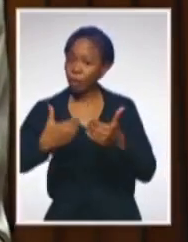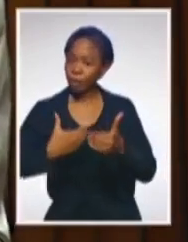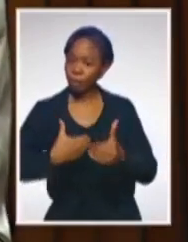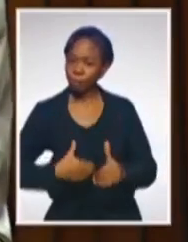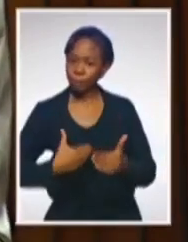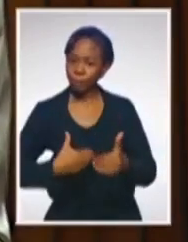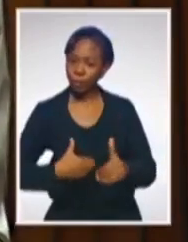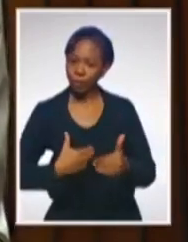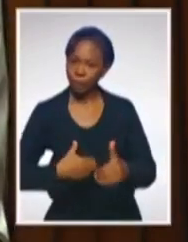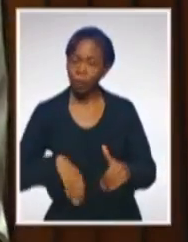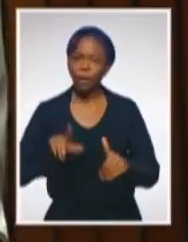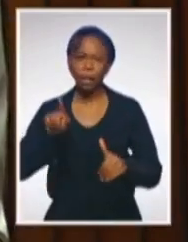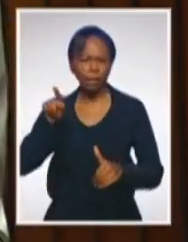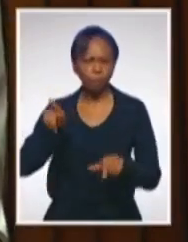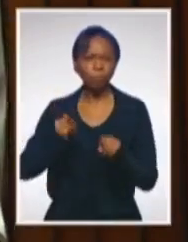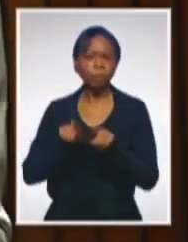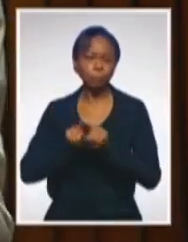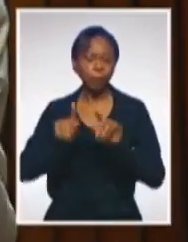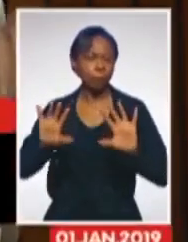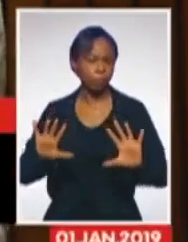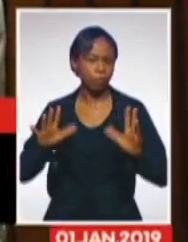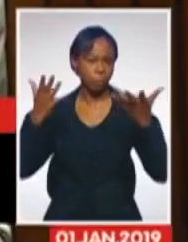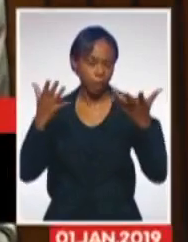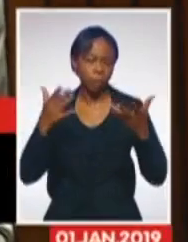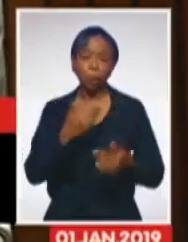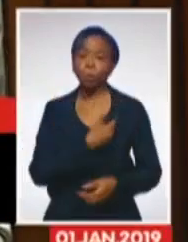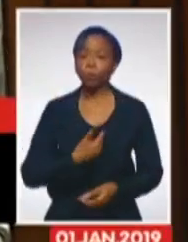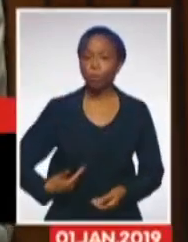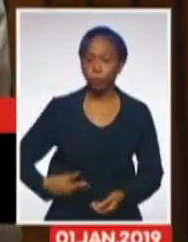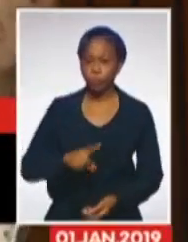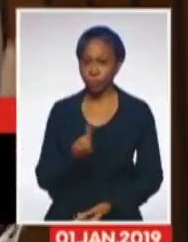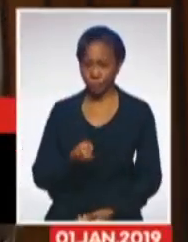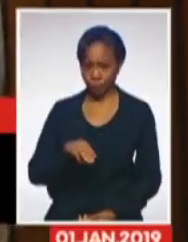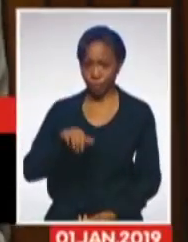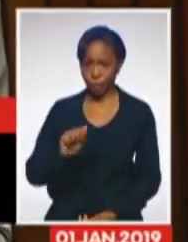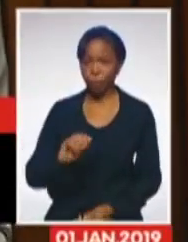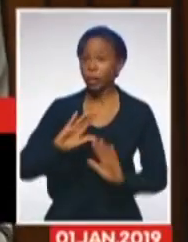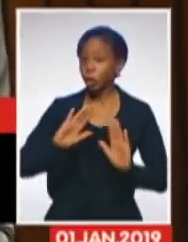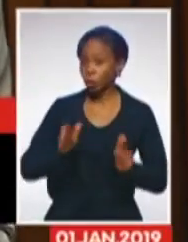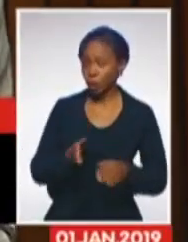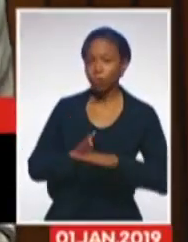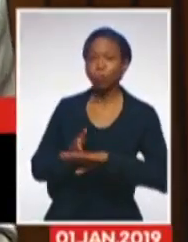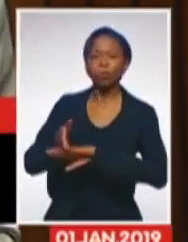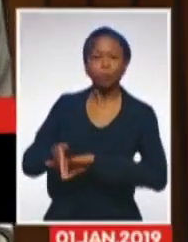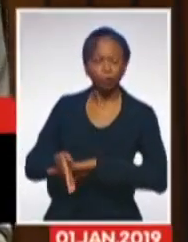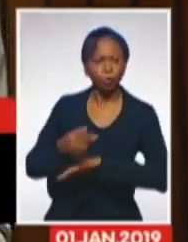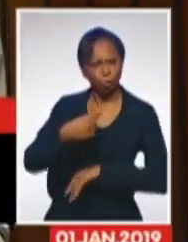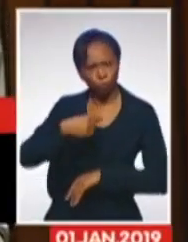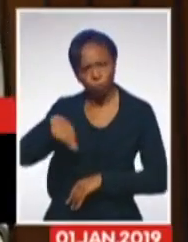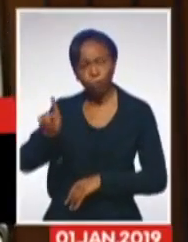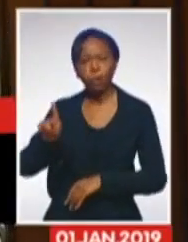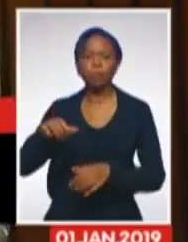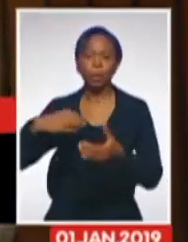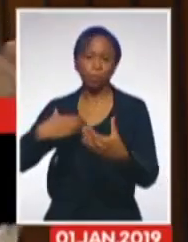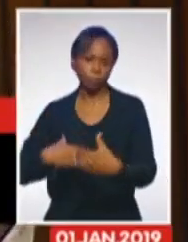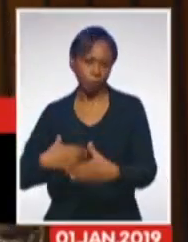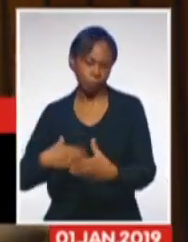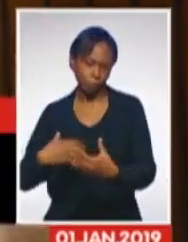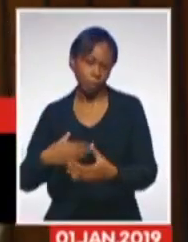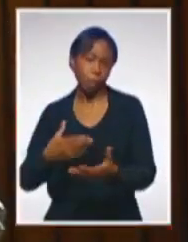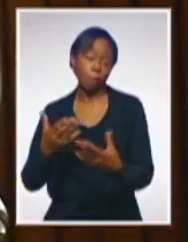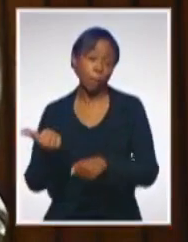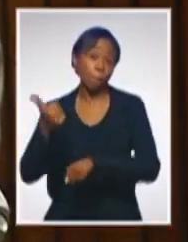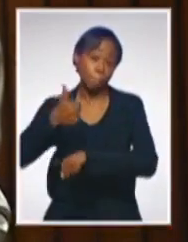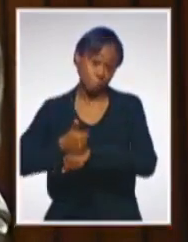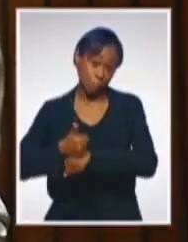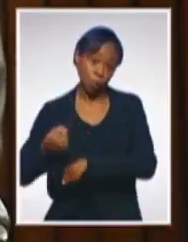uma cerimônia também lá. O governador eleito Romeu Zema já seguiu para lá para dar posse ao novo secretariado e a